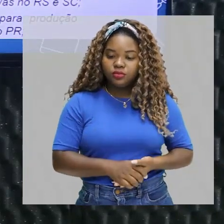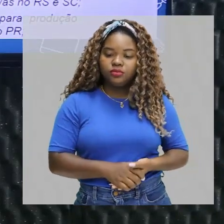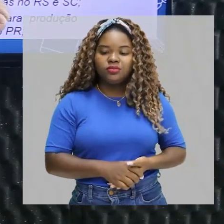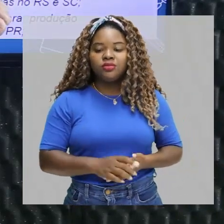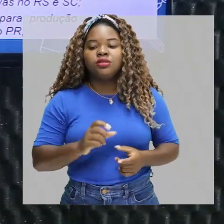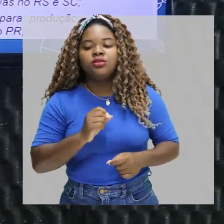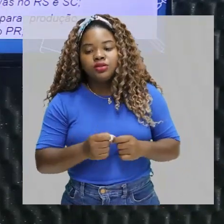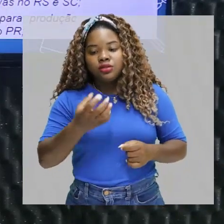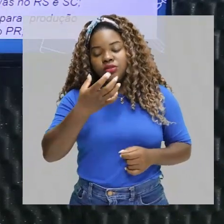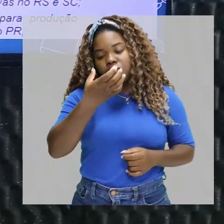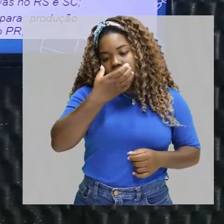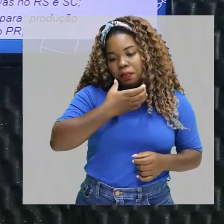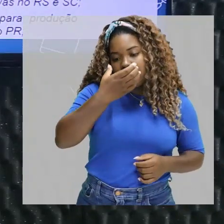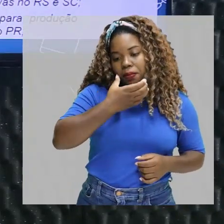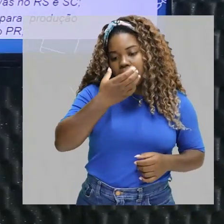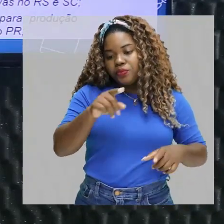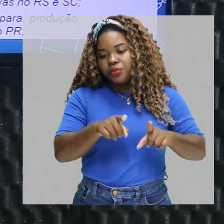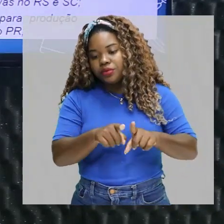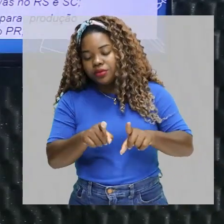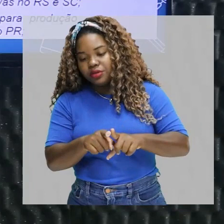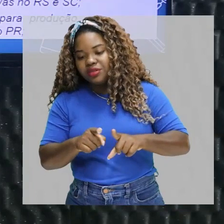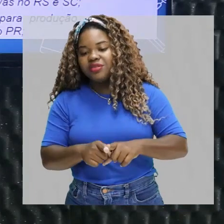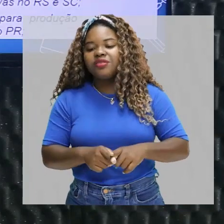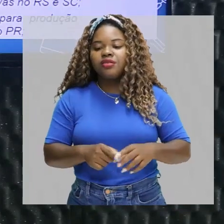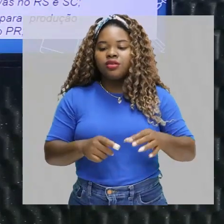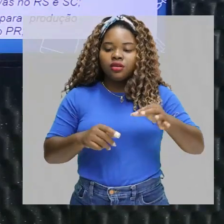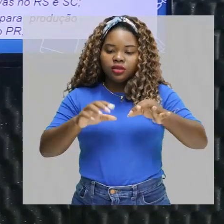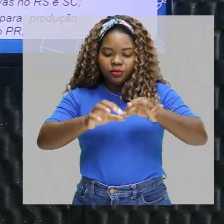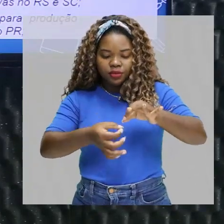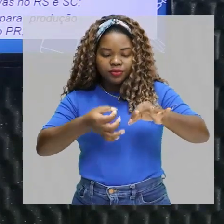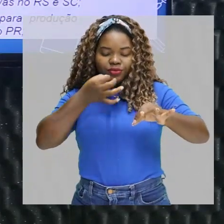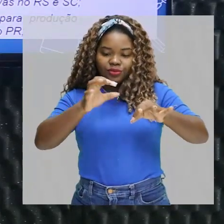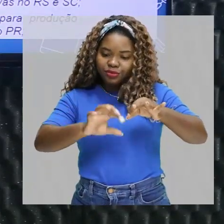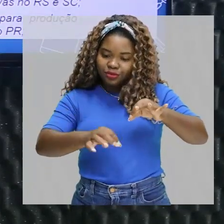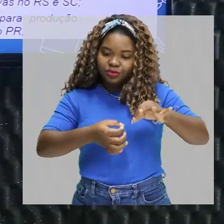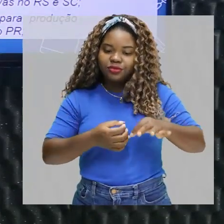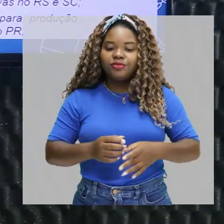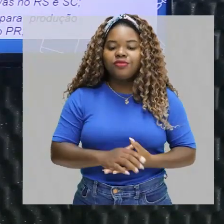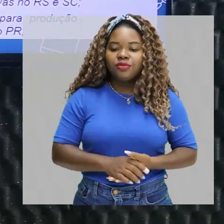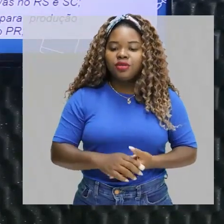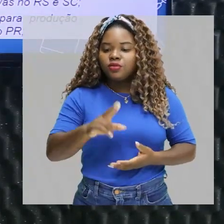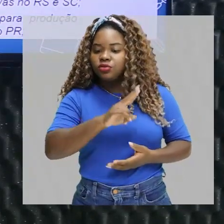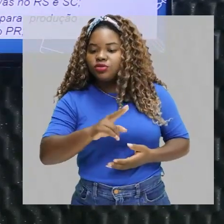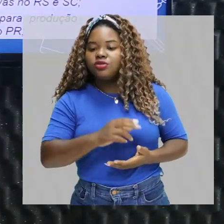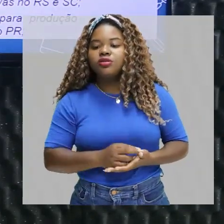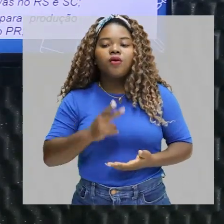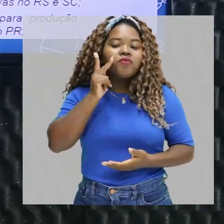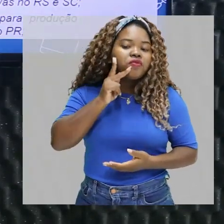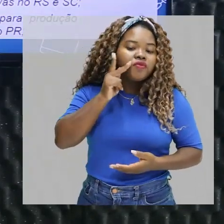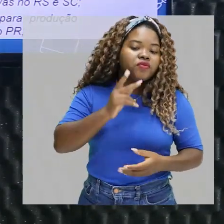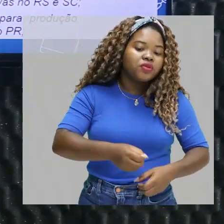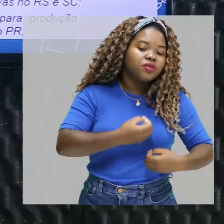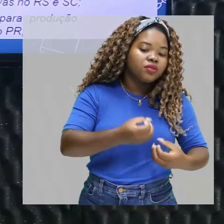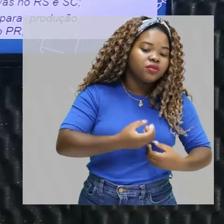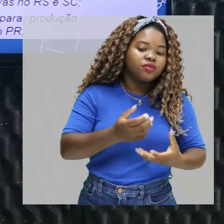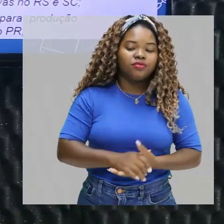exemplo de maçãs e uvas principalmente no Estado de Santa Catarina do Rio Grande do Sul que também vão ser utilizados somente o bem para produção a